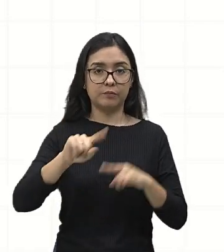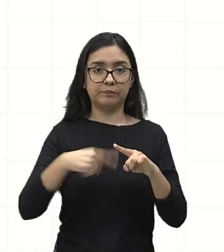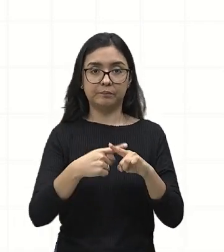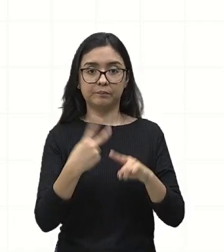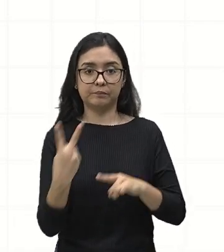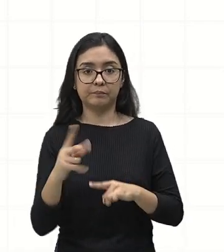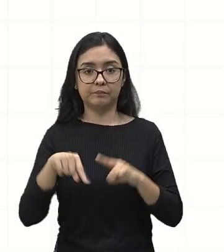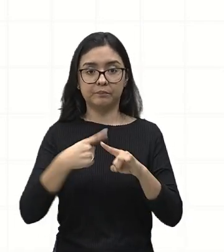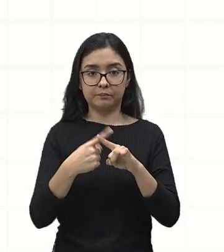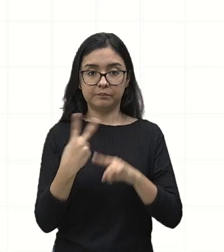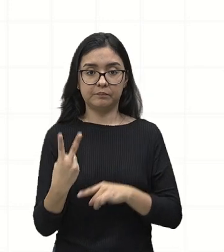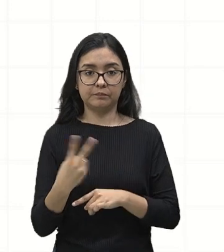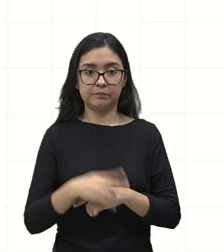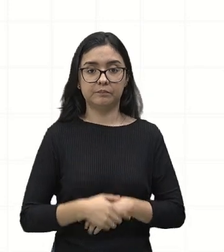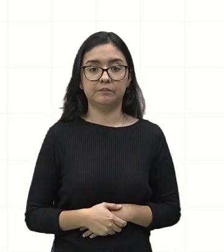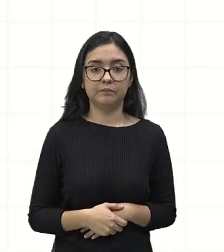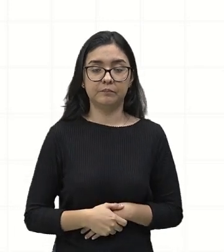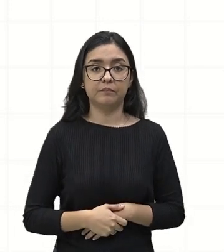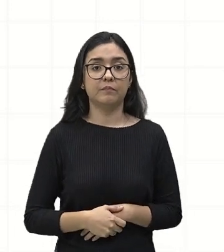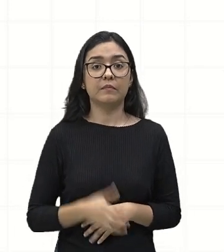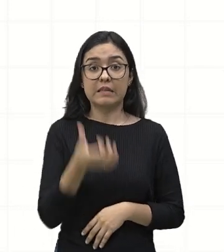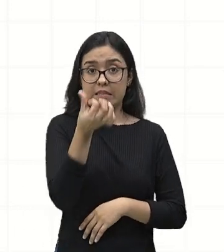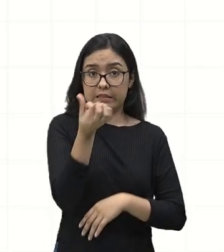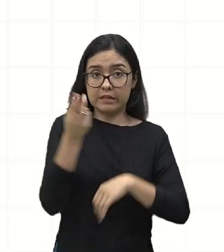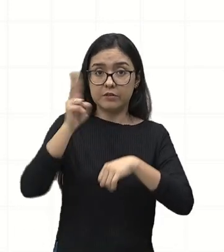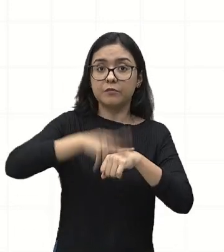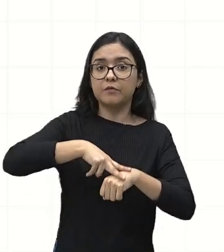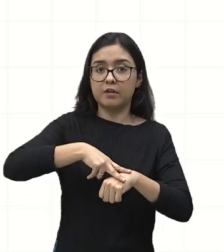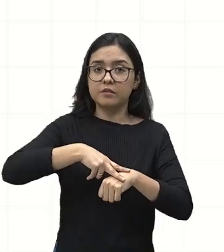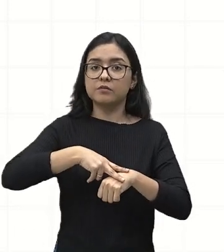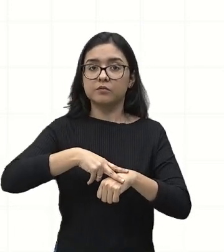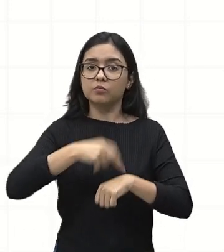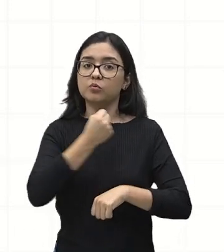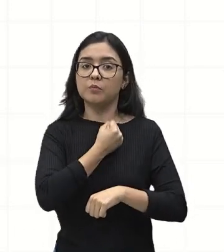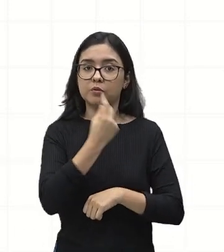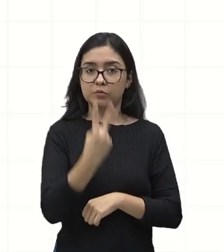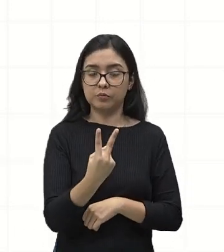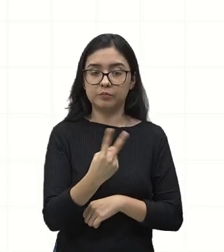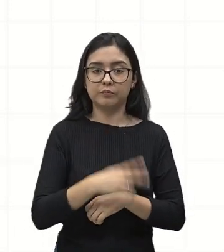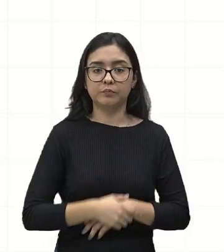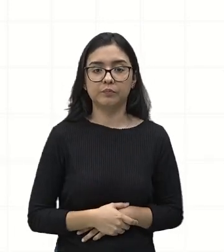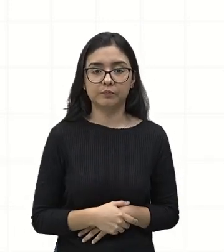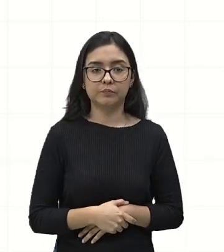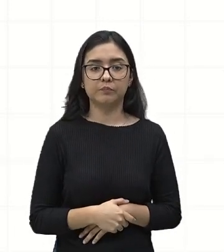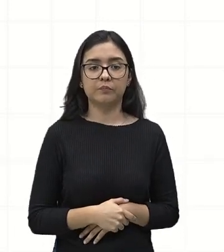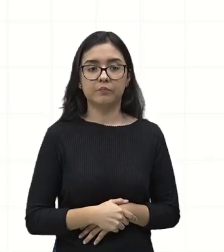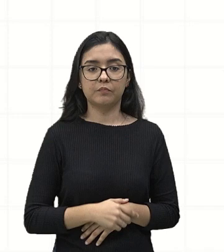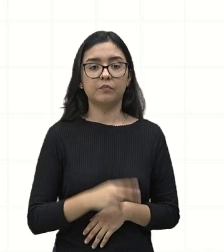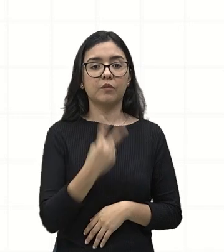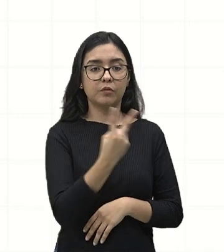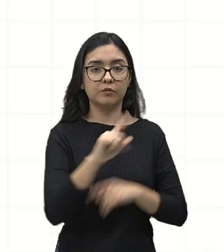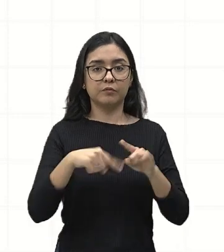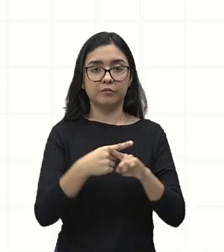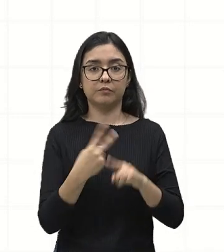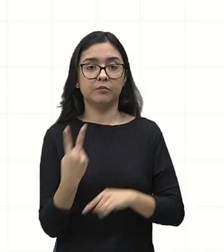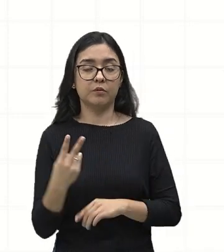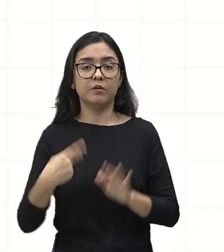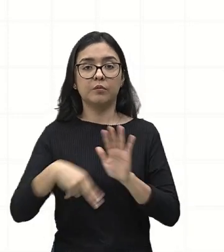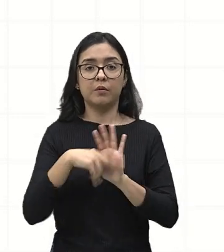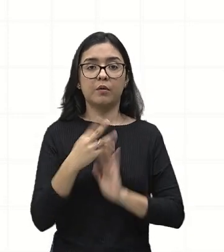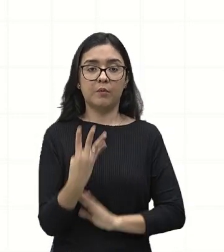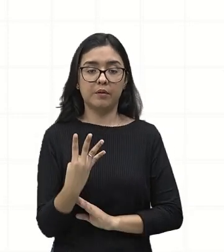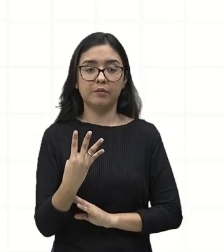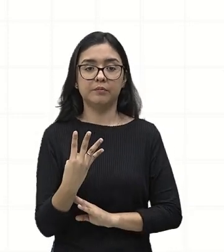mais uma vez 5, 6 vezes, né? 2 vezes 2 dá 4,